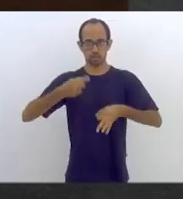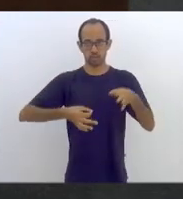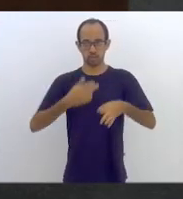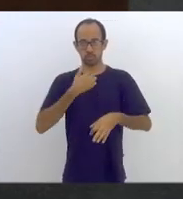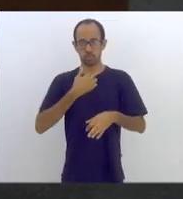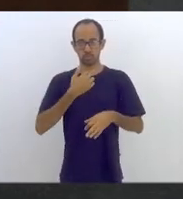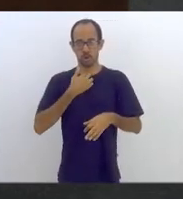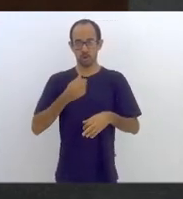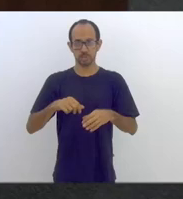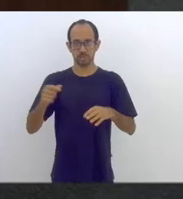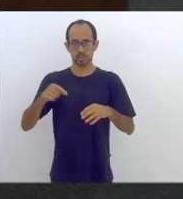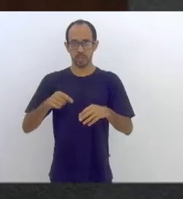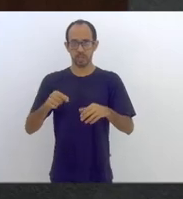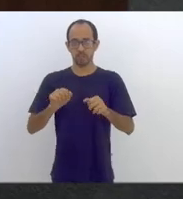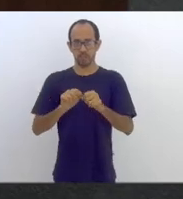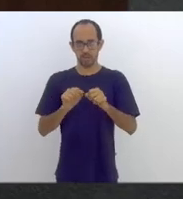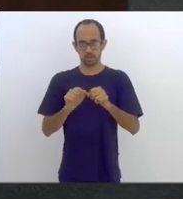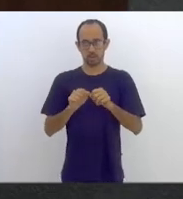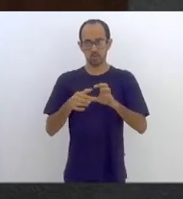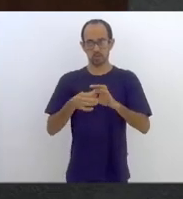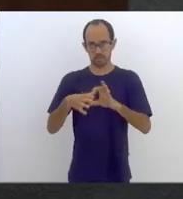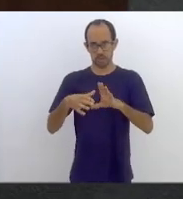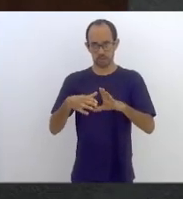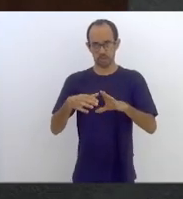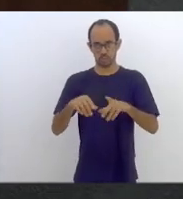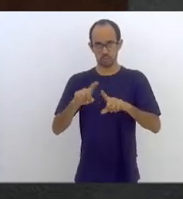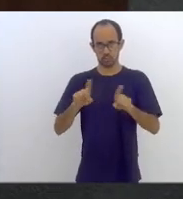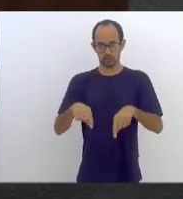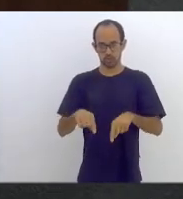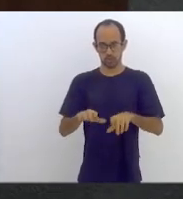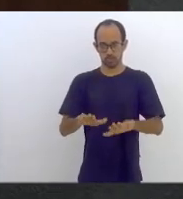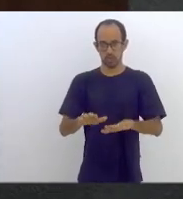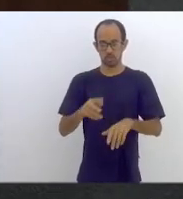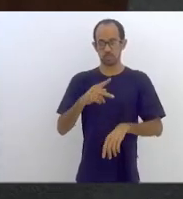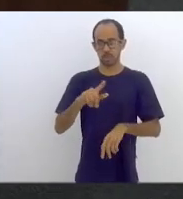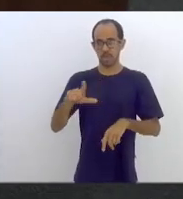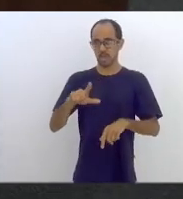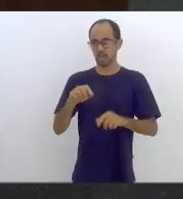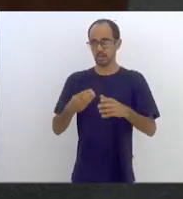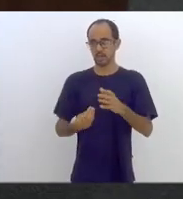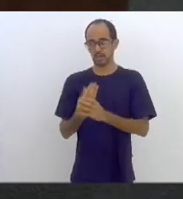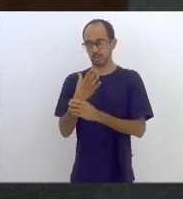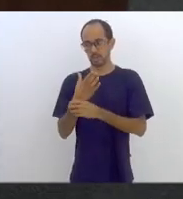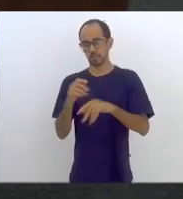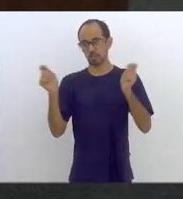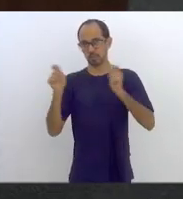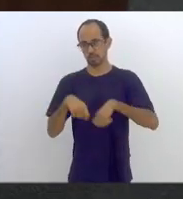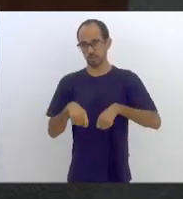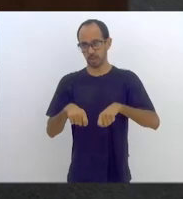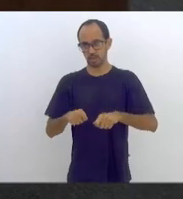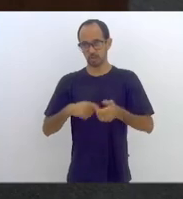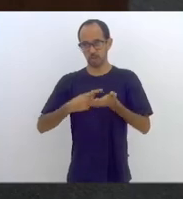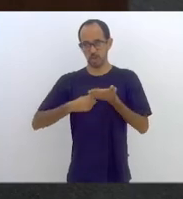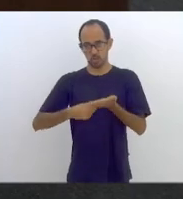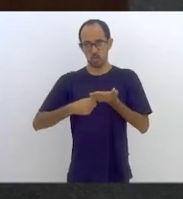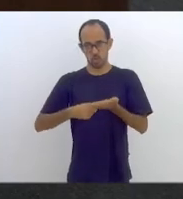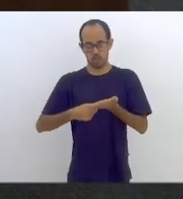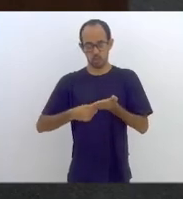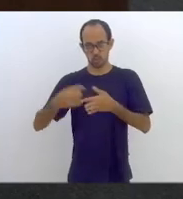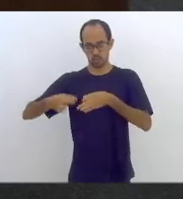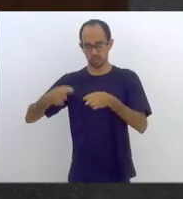do Servidor né o projeto ele cria possibilidade de acordo judiciais